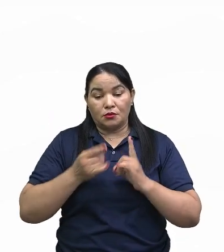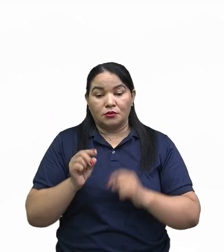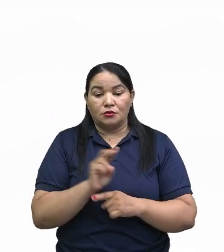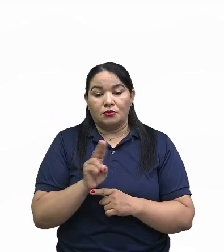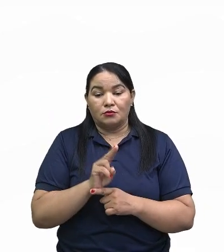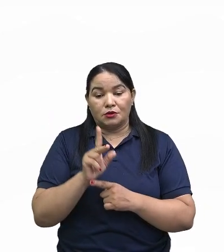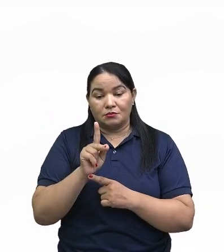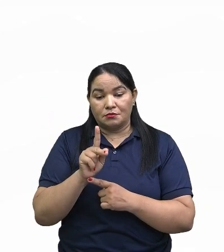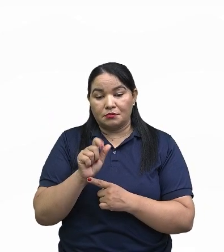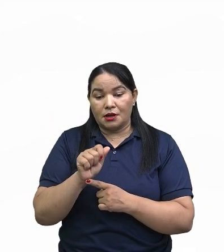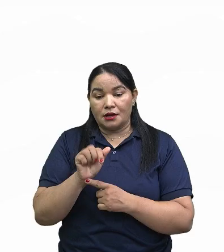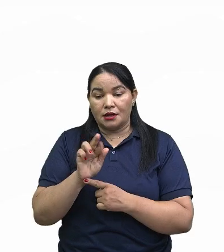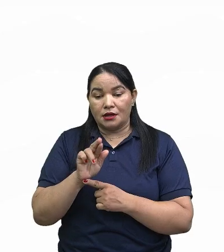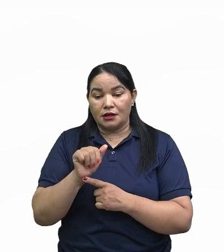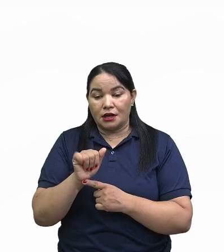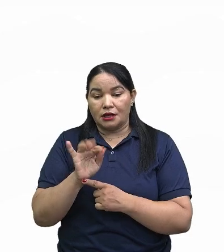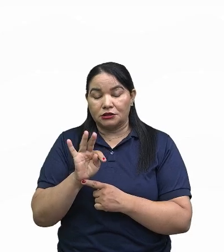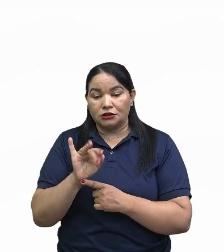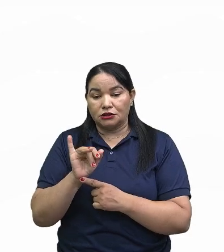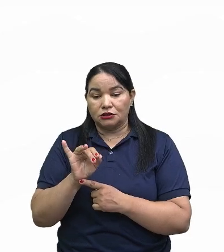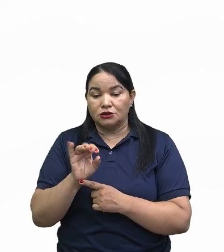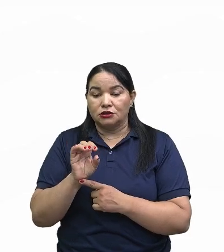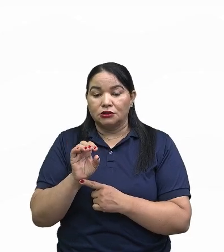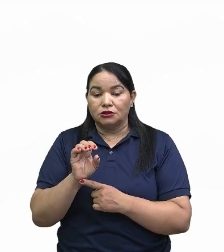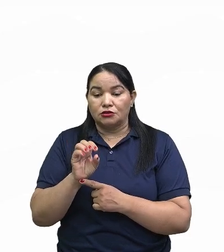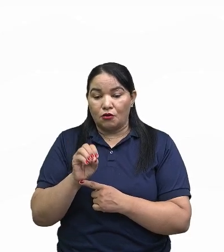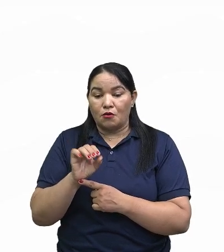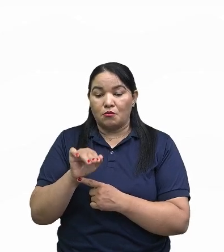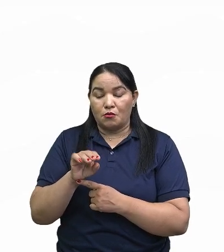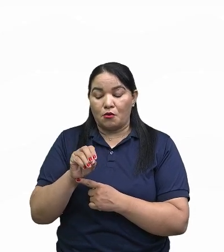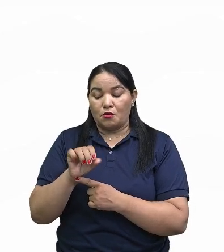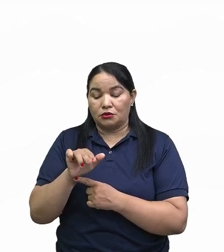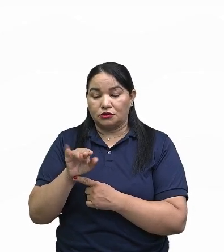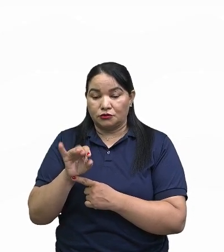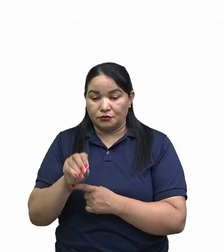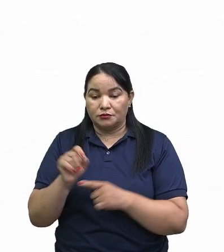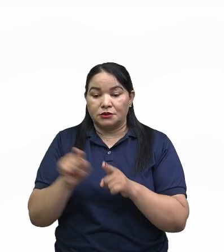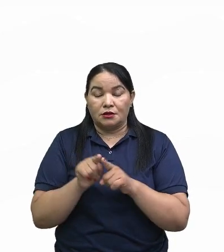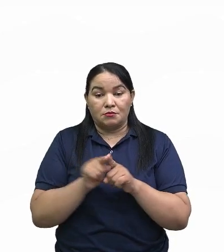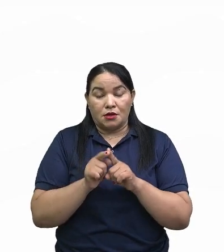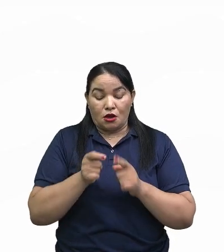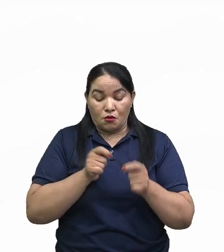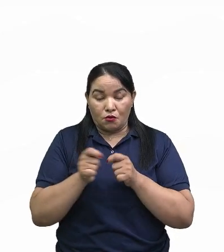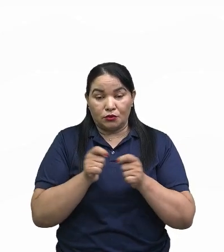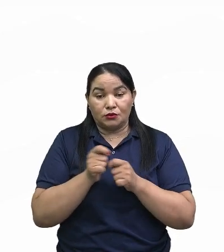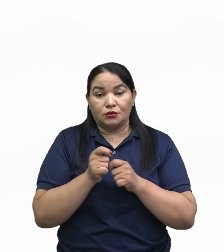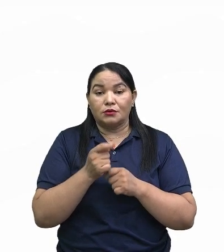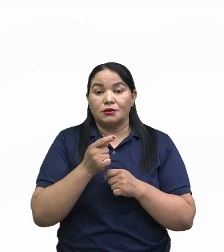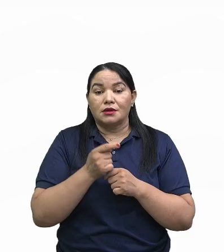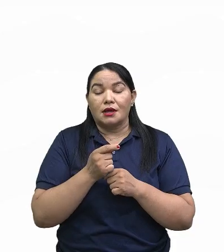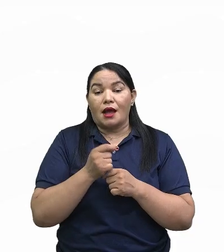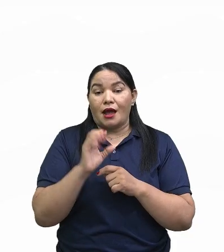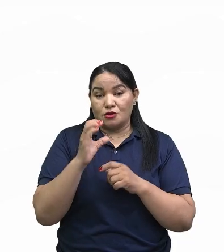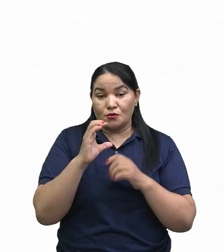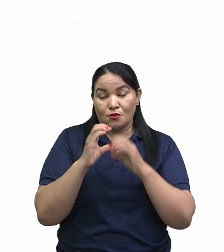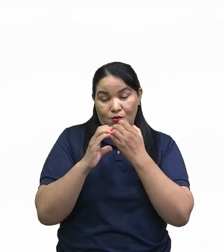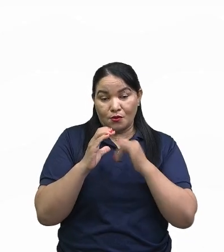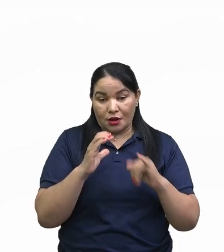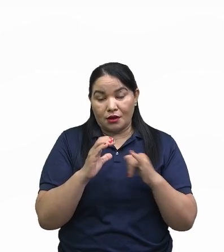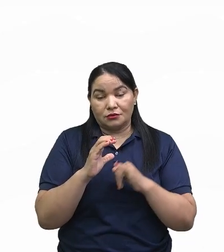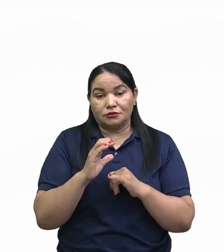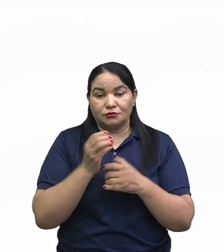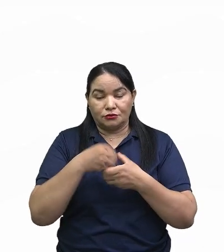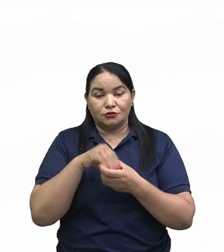paratormônio, que vai regular a quantidade de cálcio e fósforo no nosso sangue. Vamos observar aqui um pouco mais